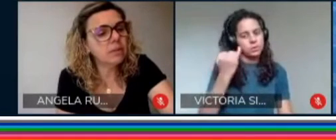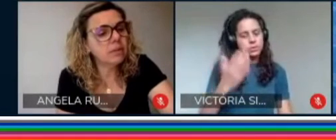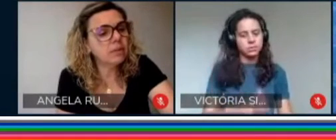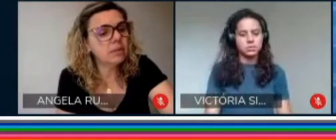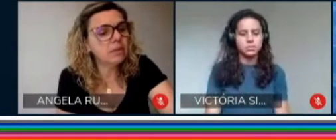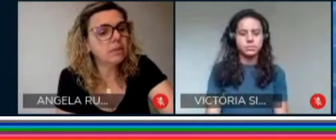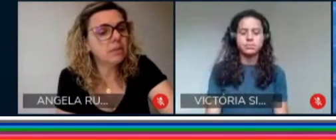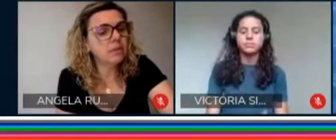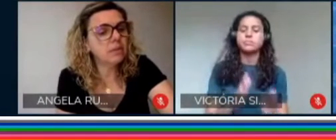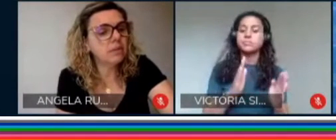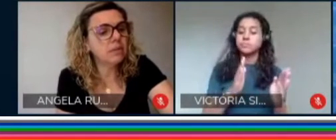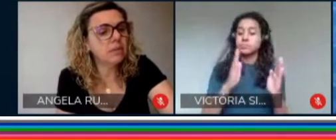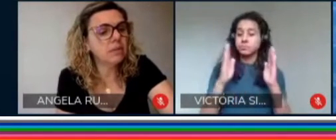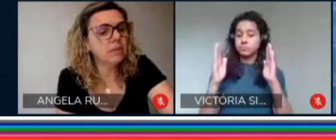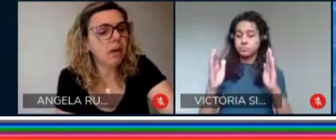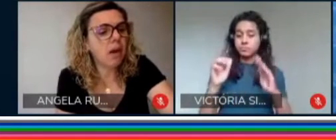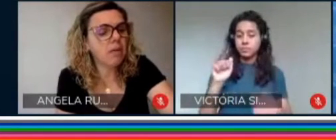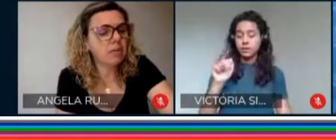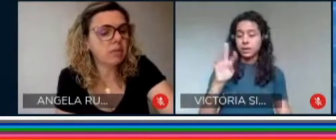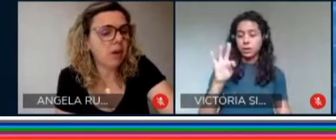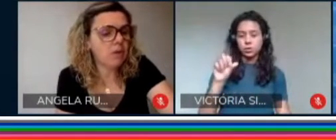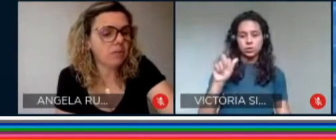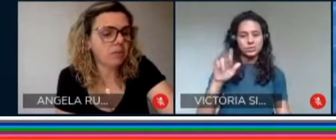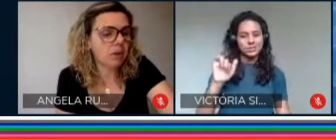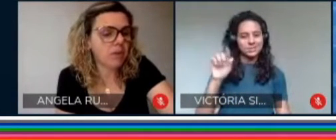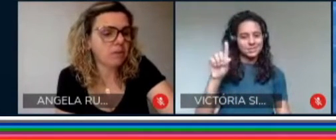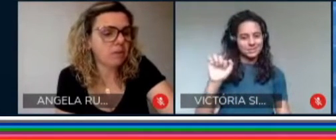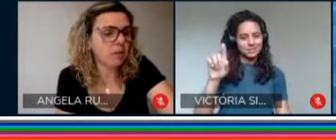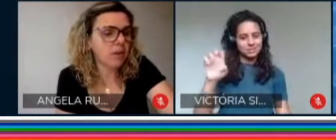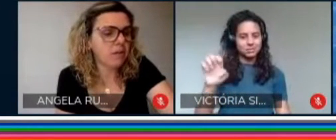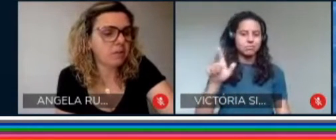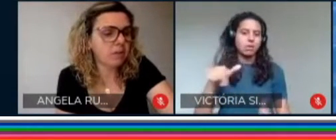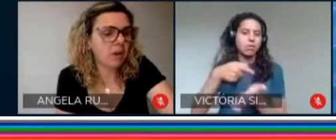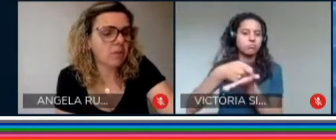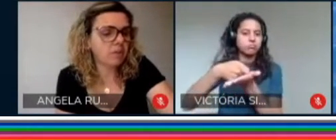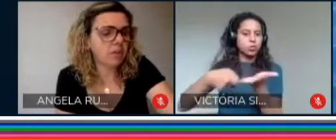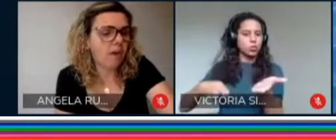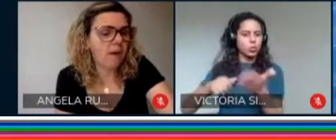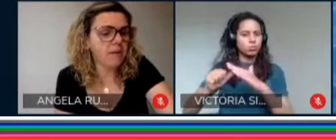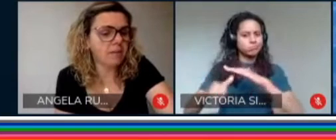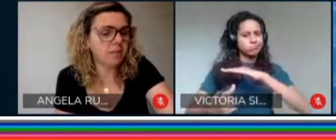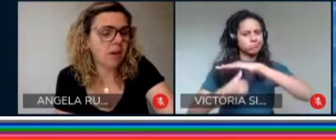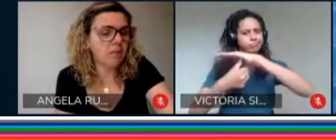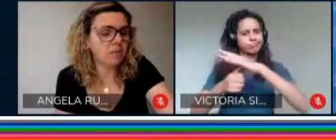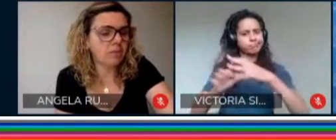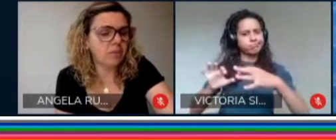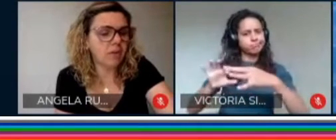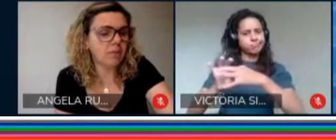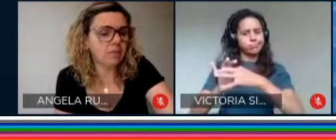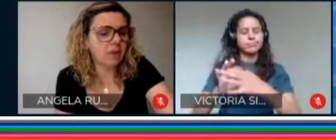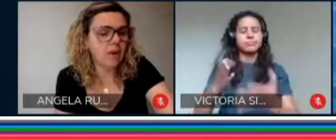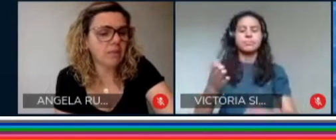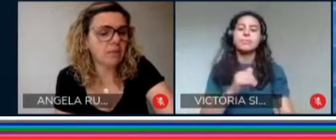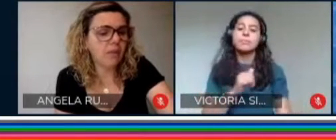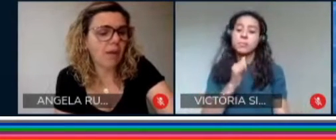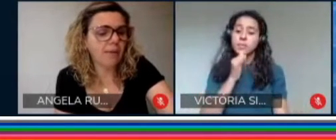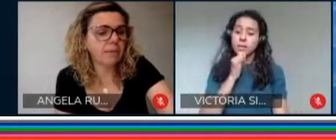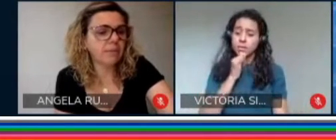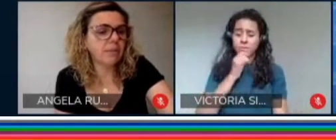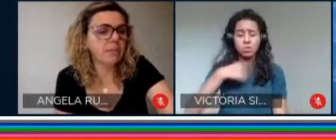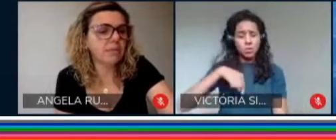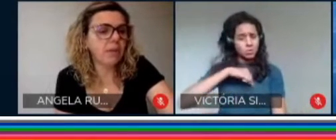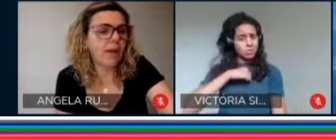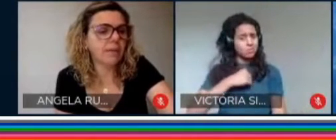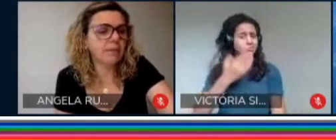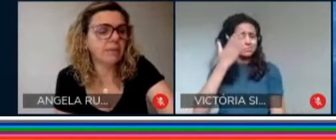autoridade, isso aqui é uma coisa bem fácil de a gente identificar, porque existem formas de pesquisar